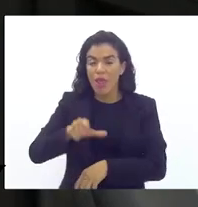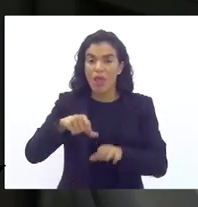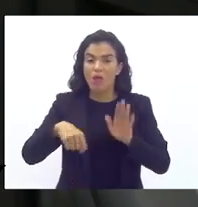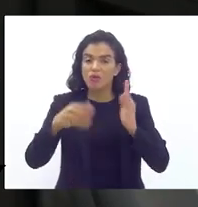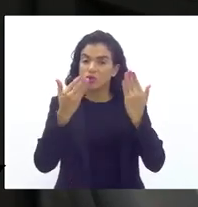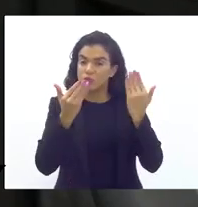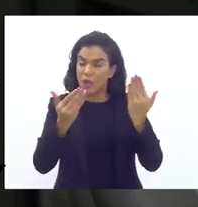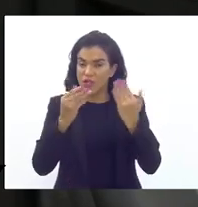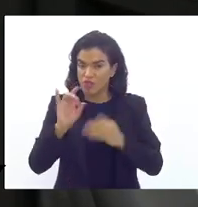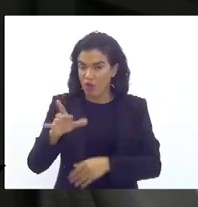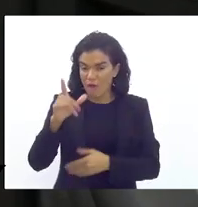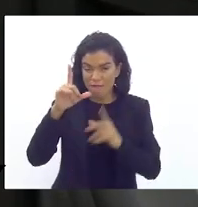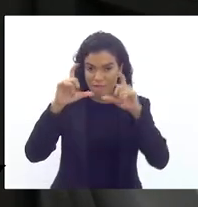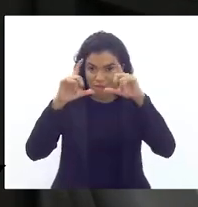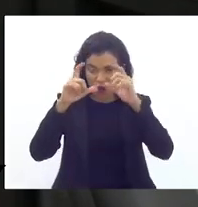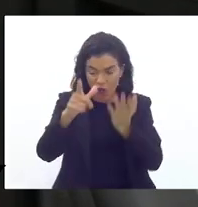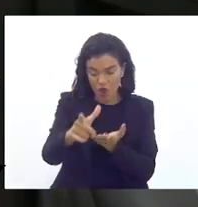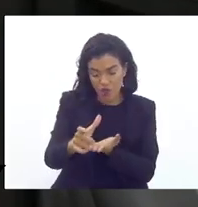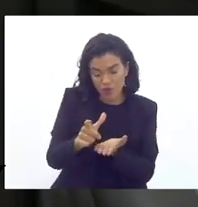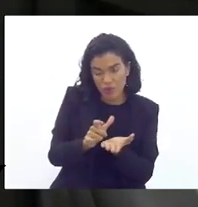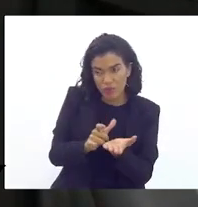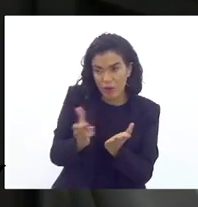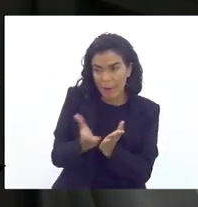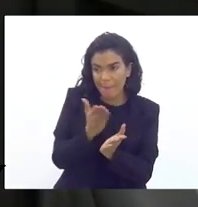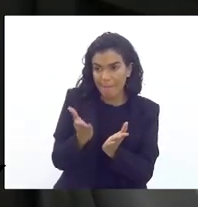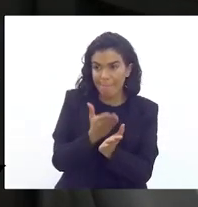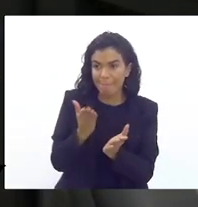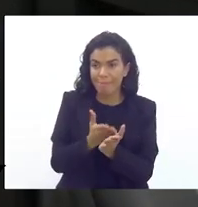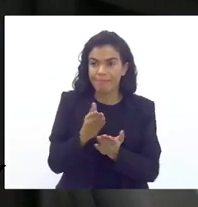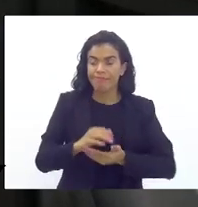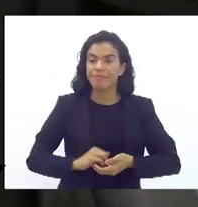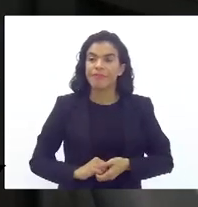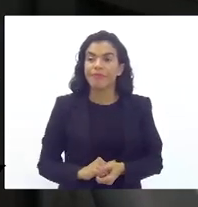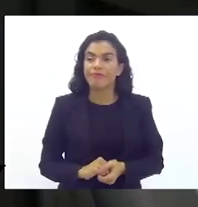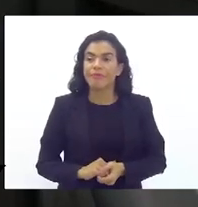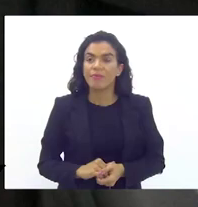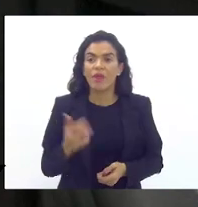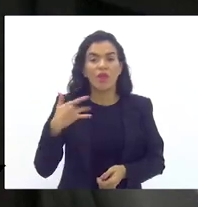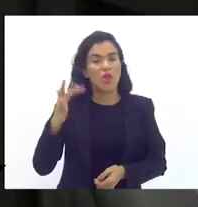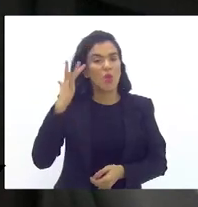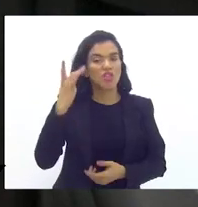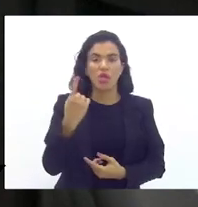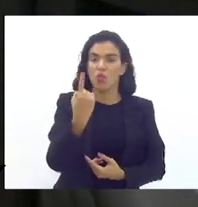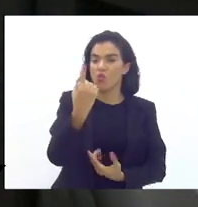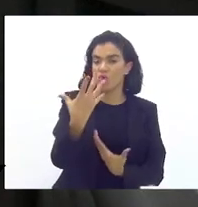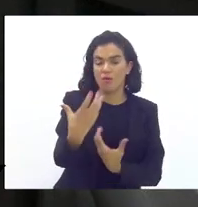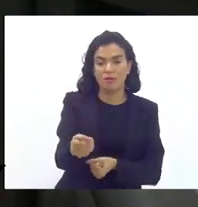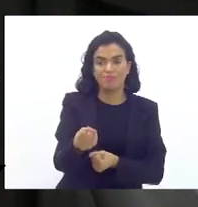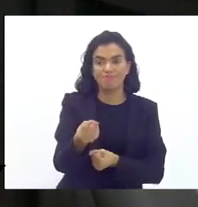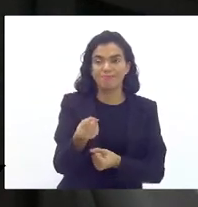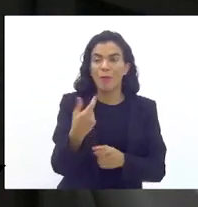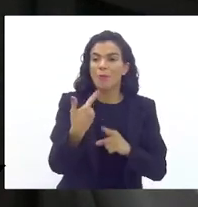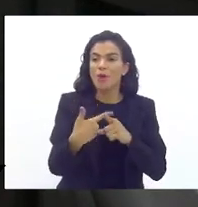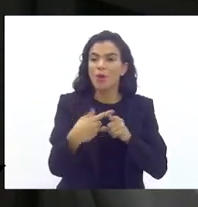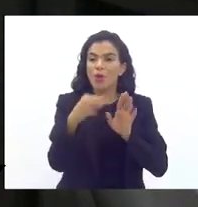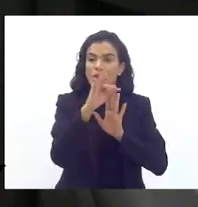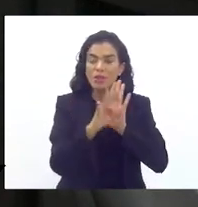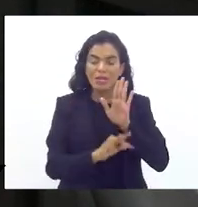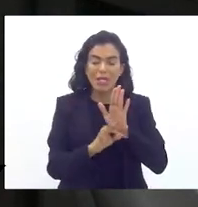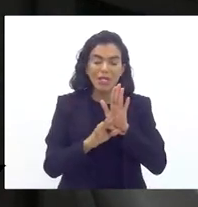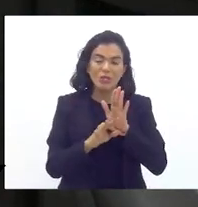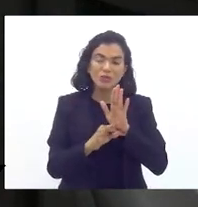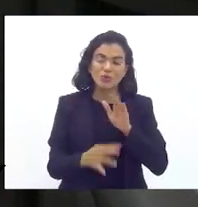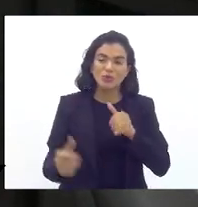aqui apresentado no qual eu acho que não deve ser acatado porque substantivo é Mais do Mesmo